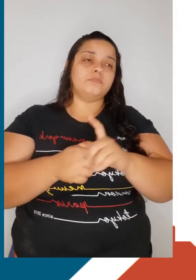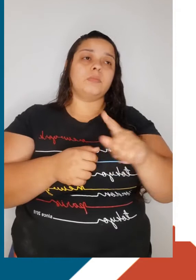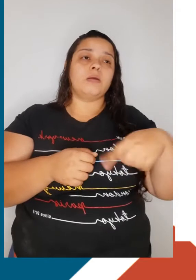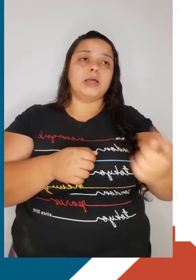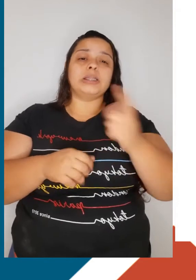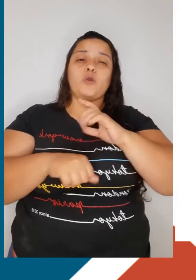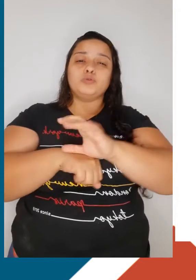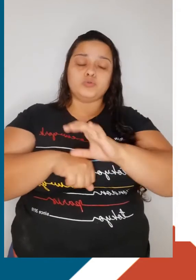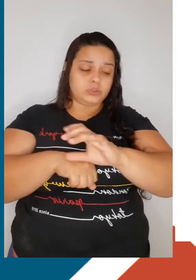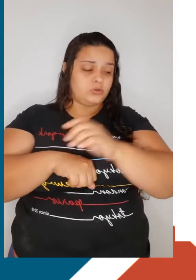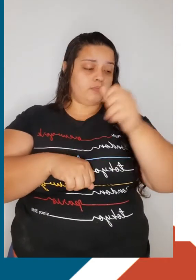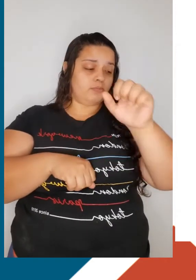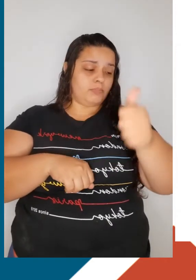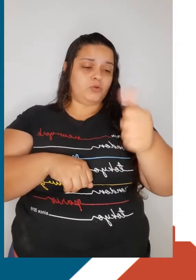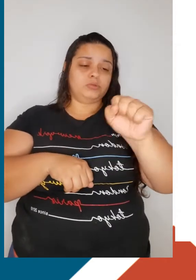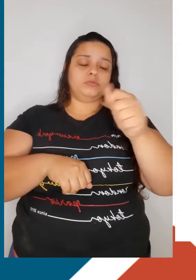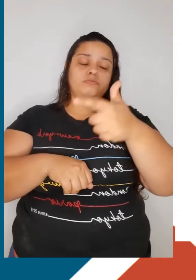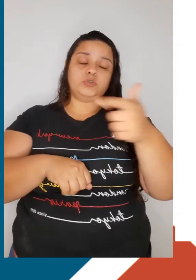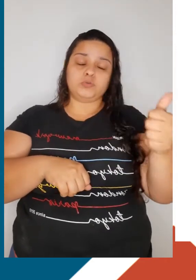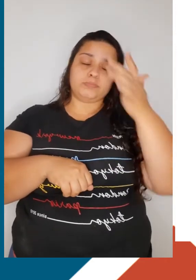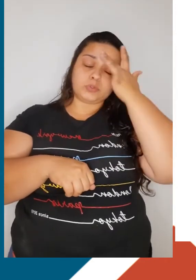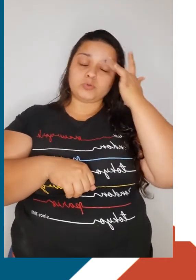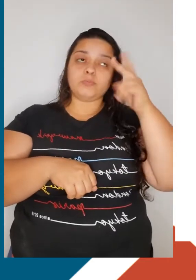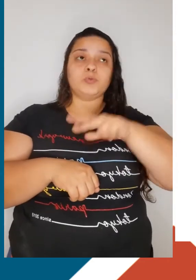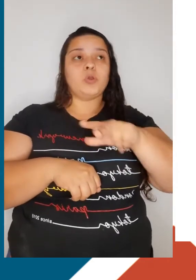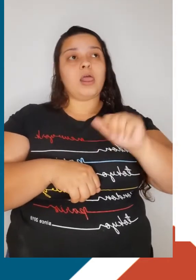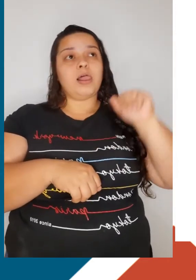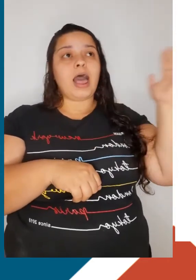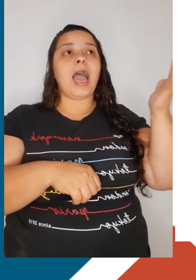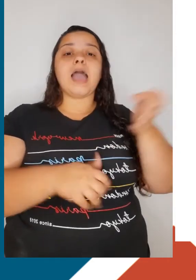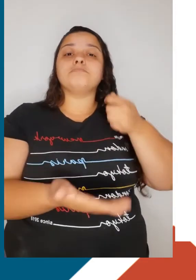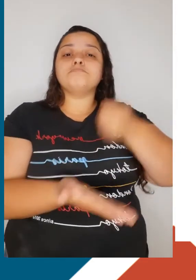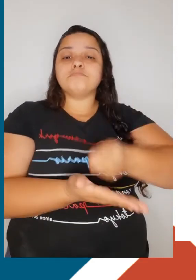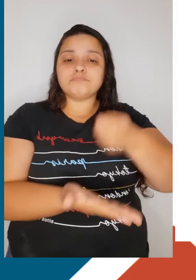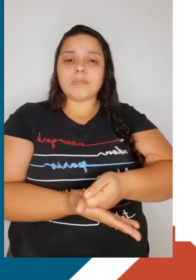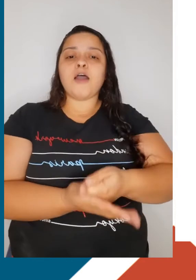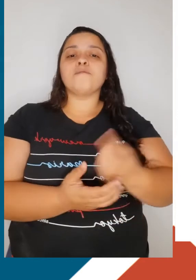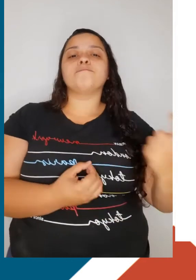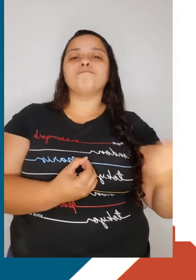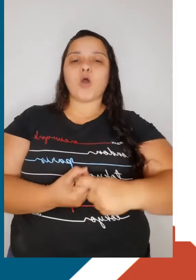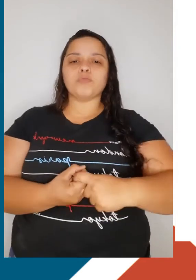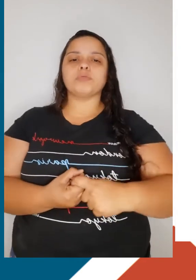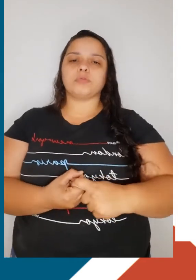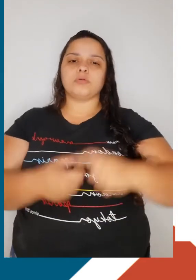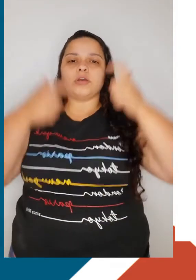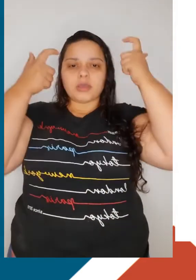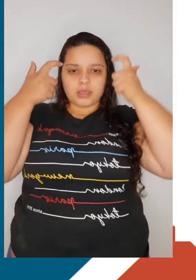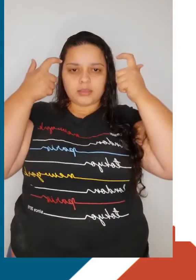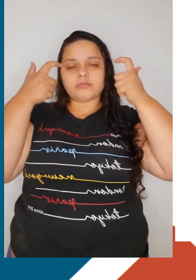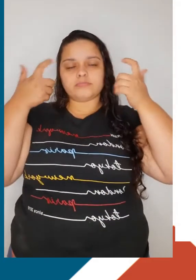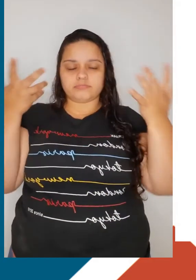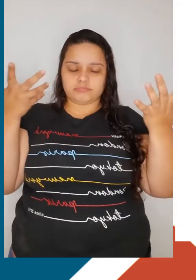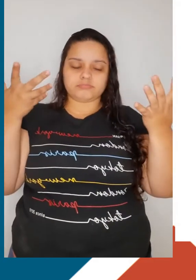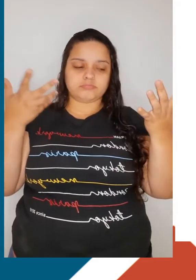Após a promulgação de uma Constituição em 1821, os portugueses lá das cortes exigiram a volta do rei para jurar